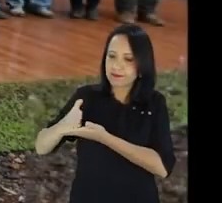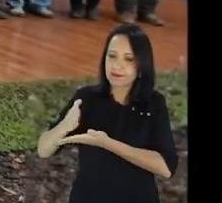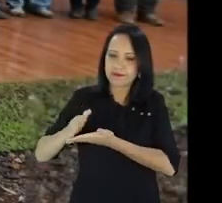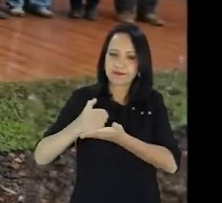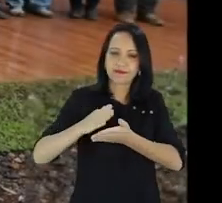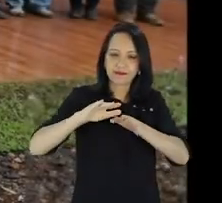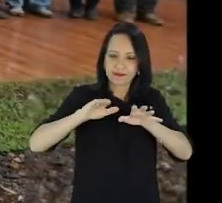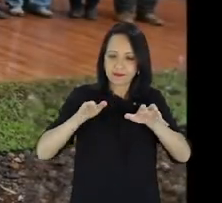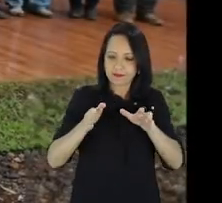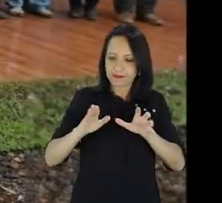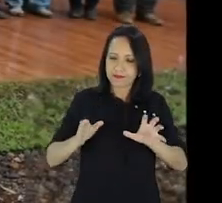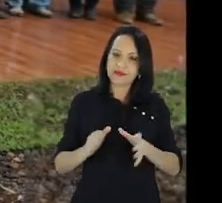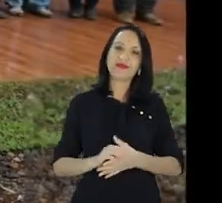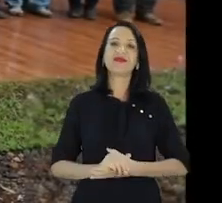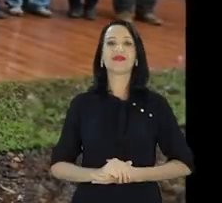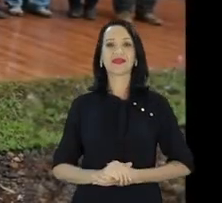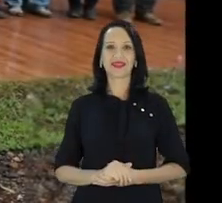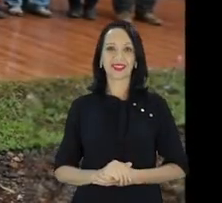peça